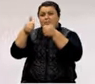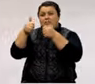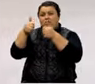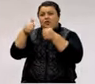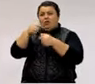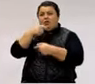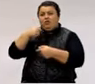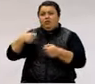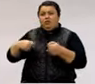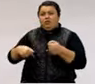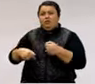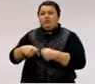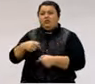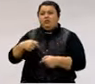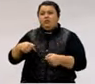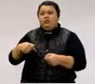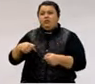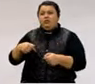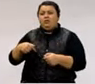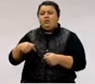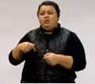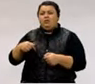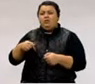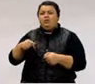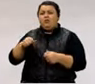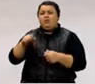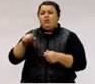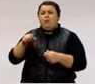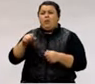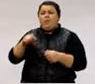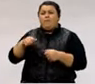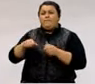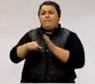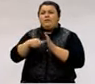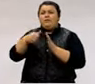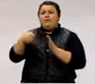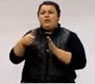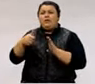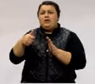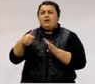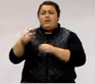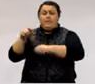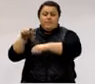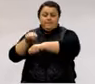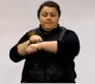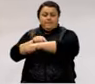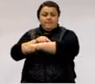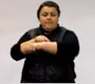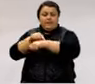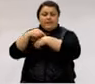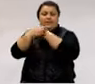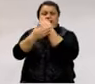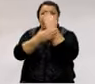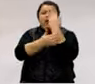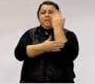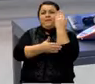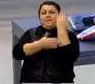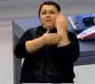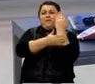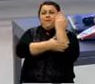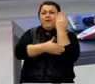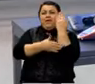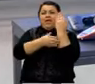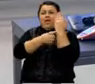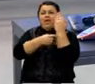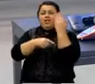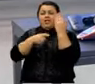Sistema tegumentar. O sistema tegumentar é composto pela pele, que vai revestir todo